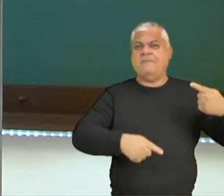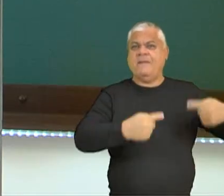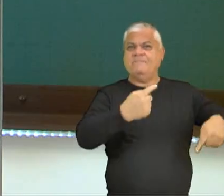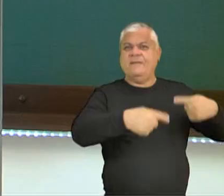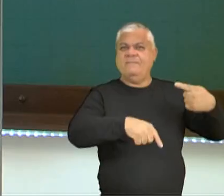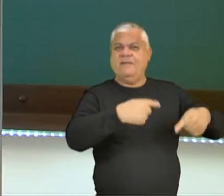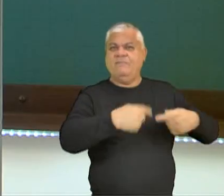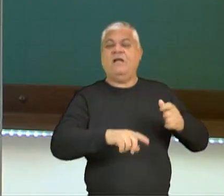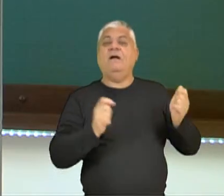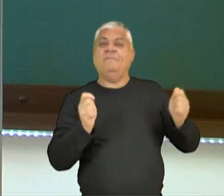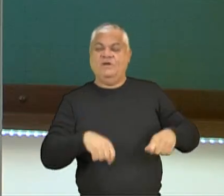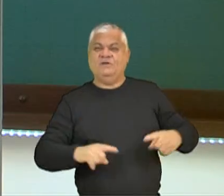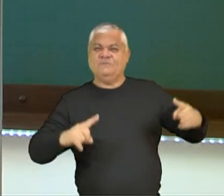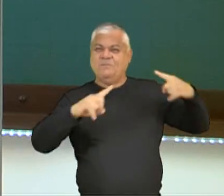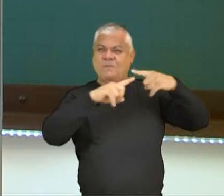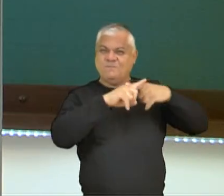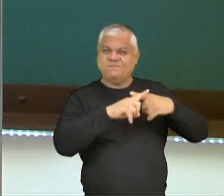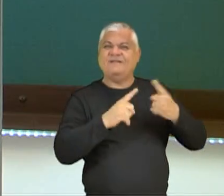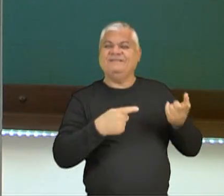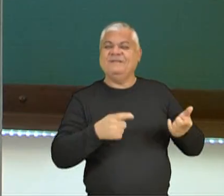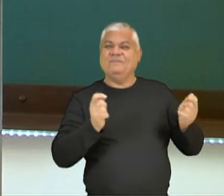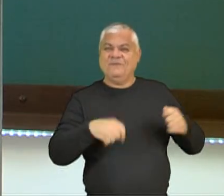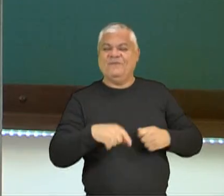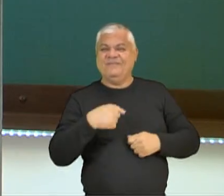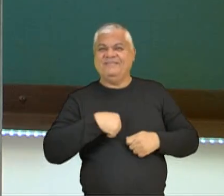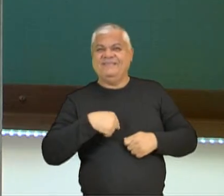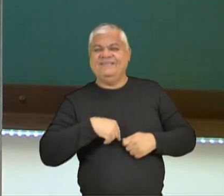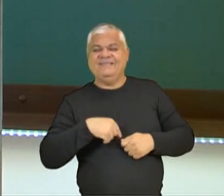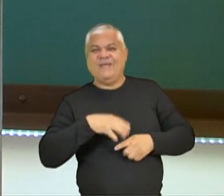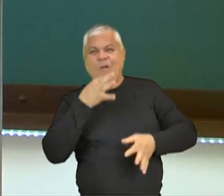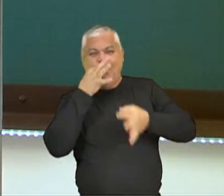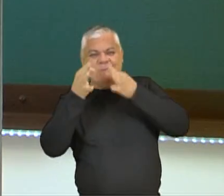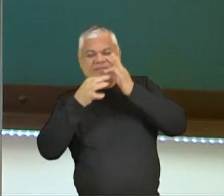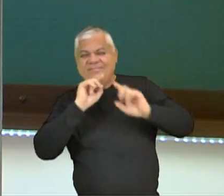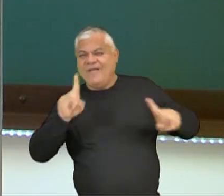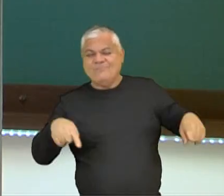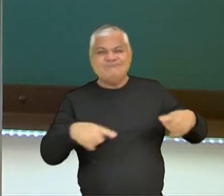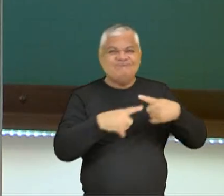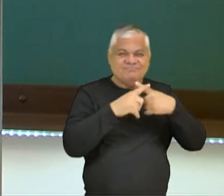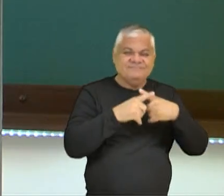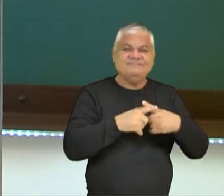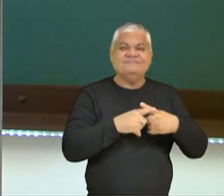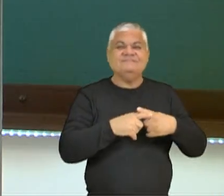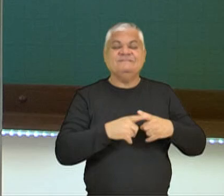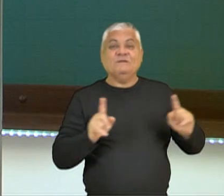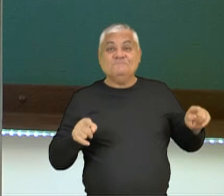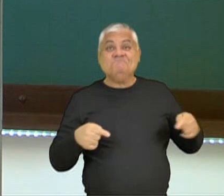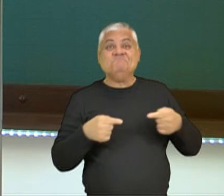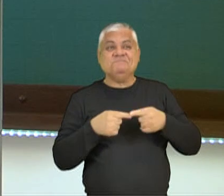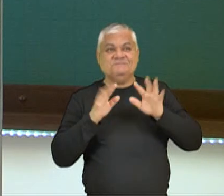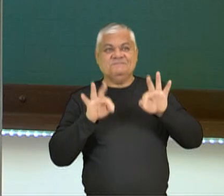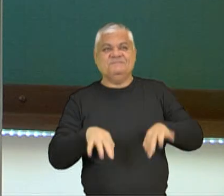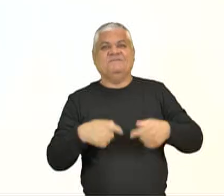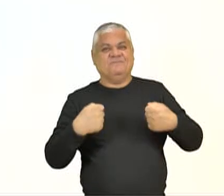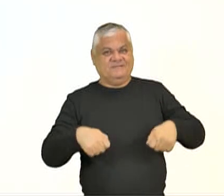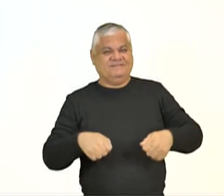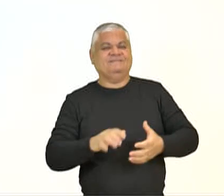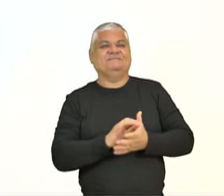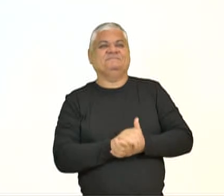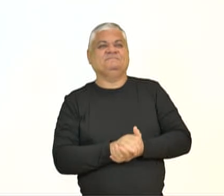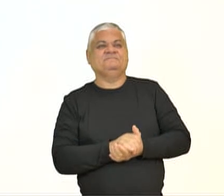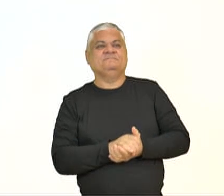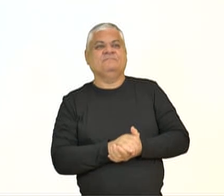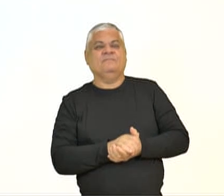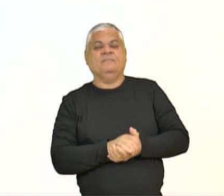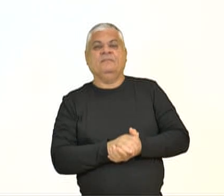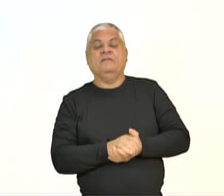A gente pode ter ali ideias contrárias até que se chegue a um consenso. Então, o